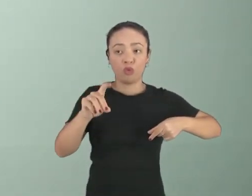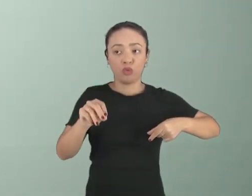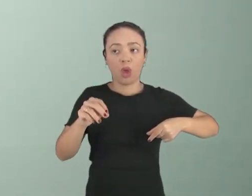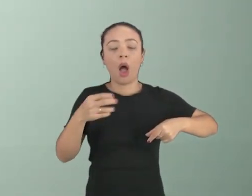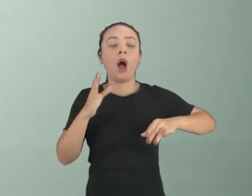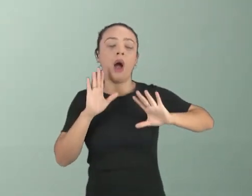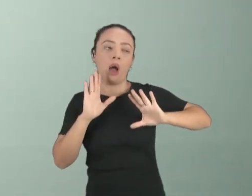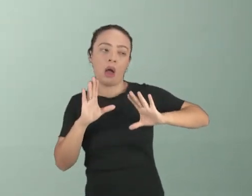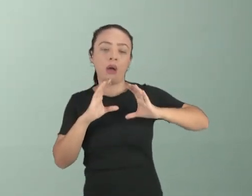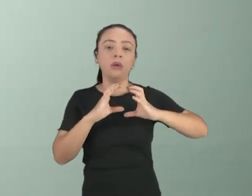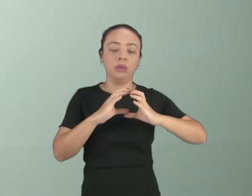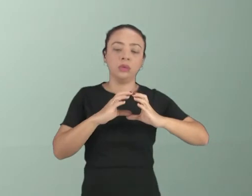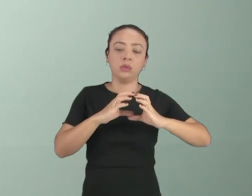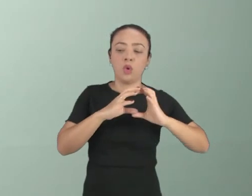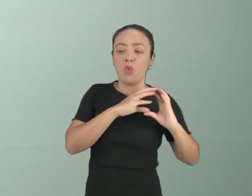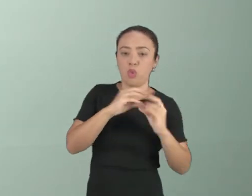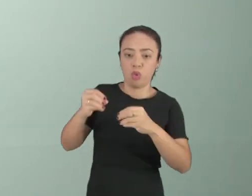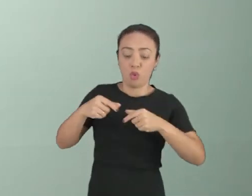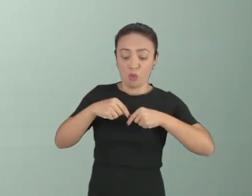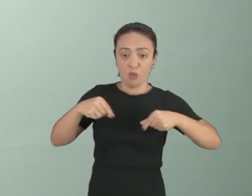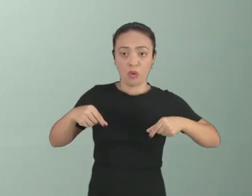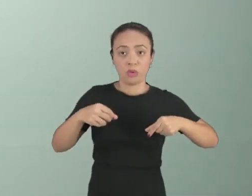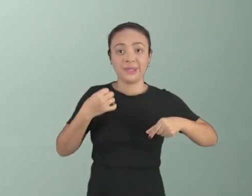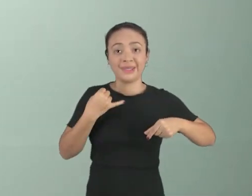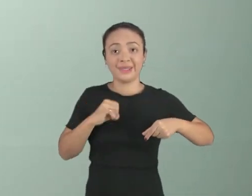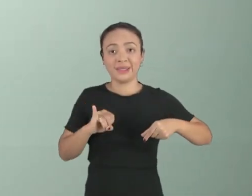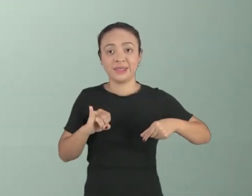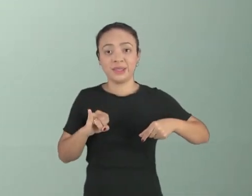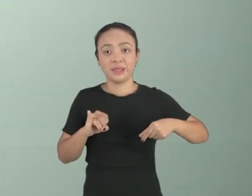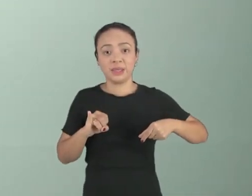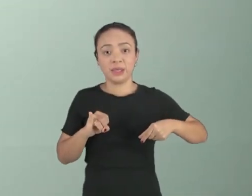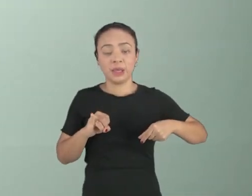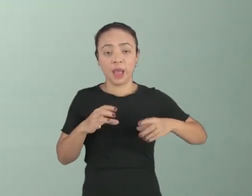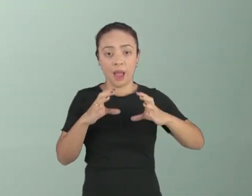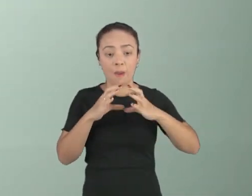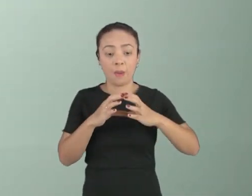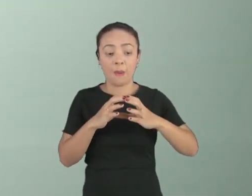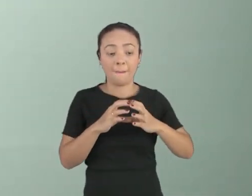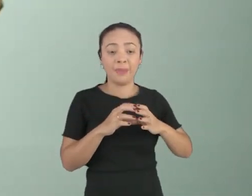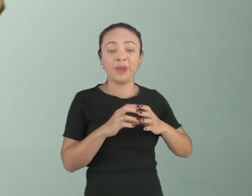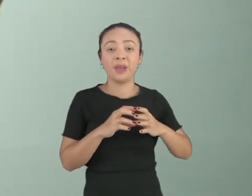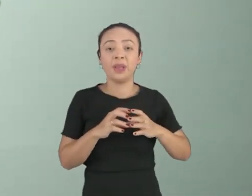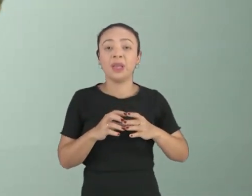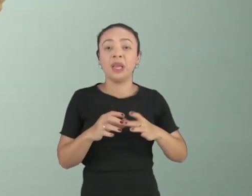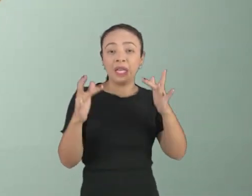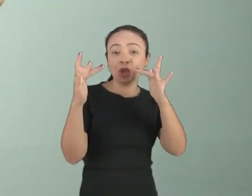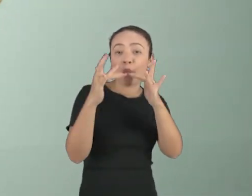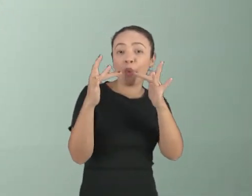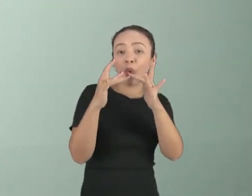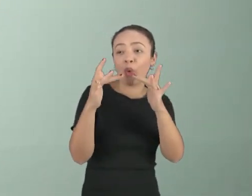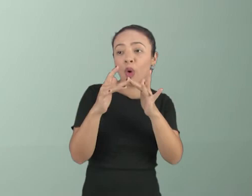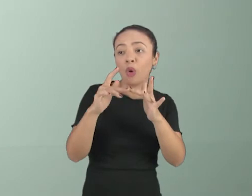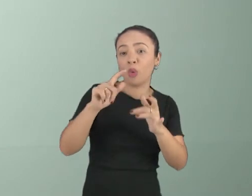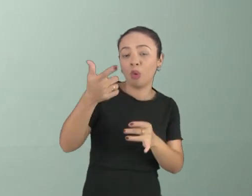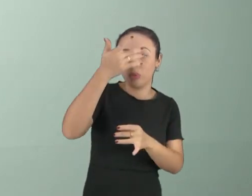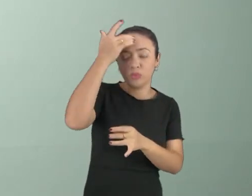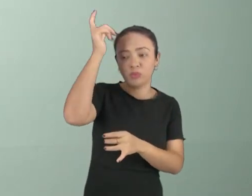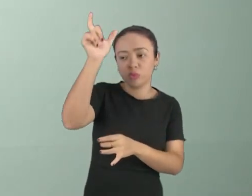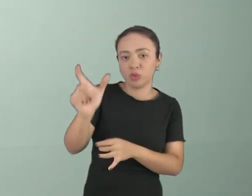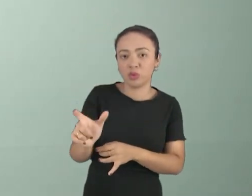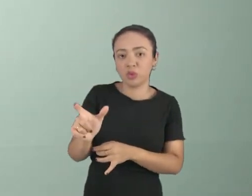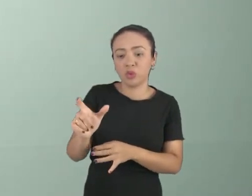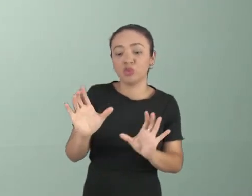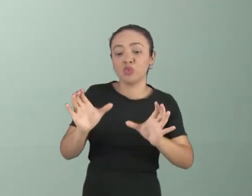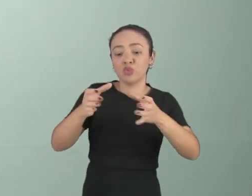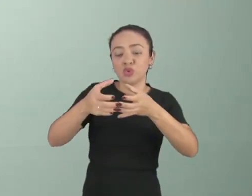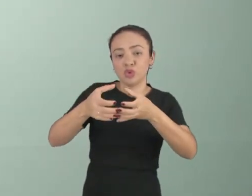pera lá, saiu pela linha de fundo? Foi. Se a bola tiver tocado por último em algum jogador do time que está na defesa, vai